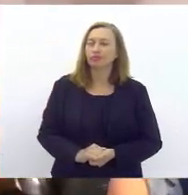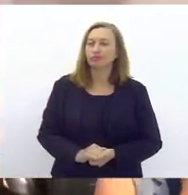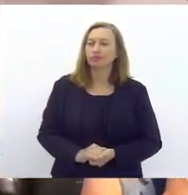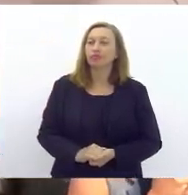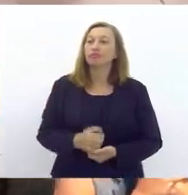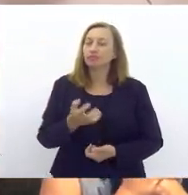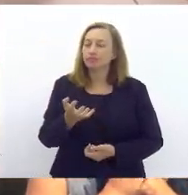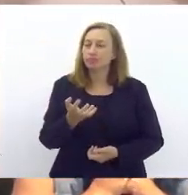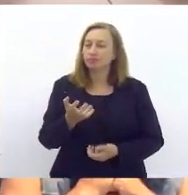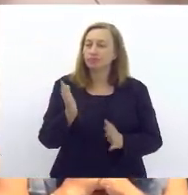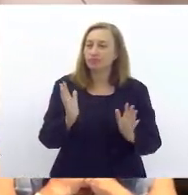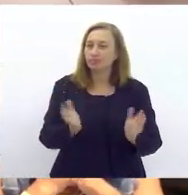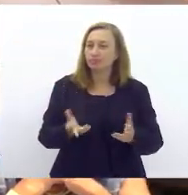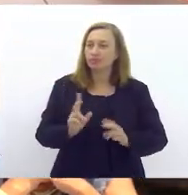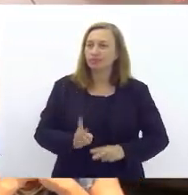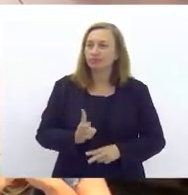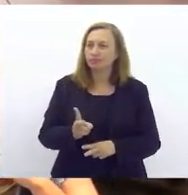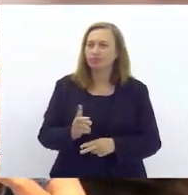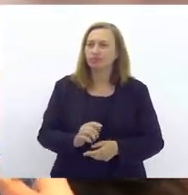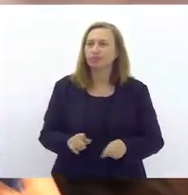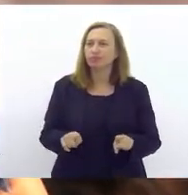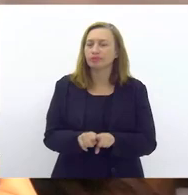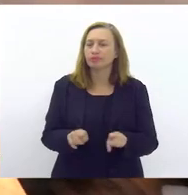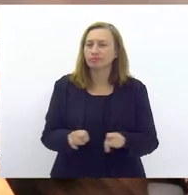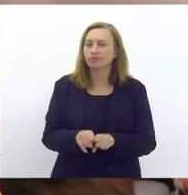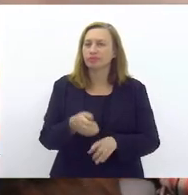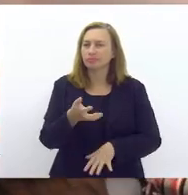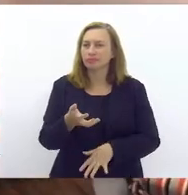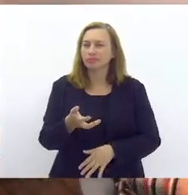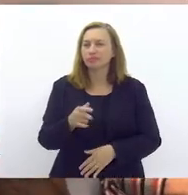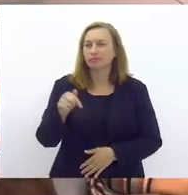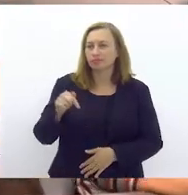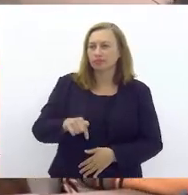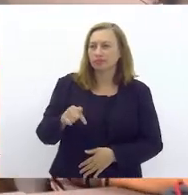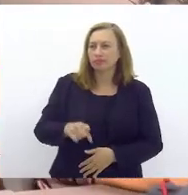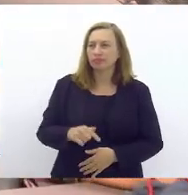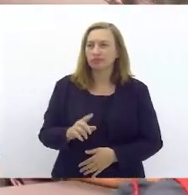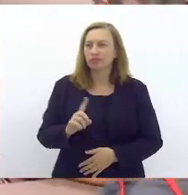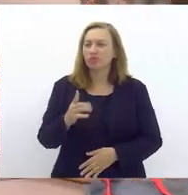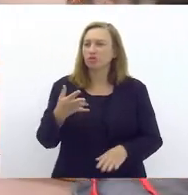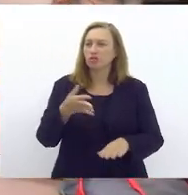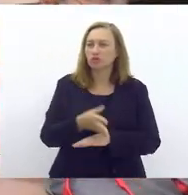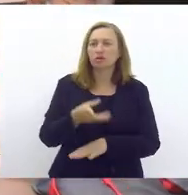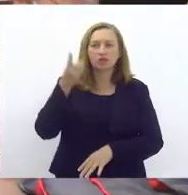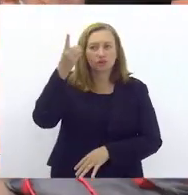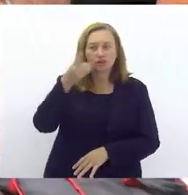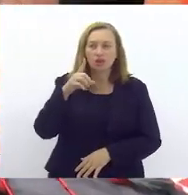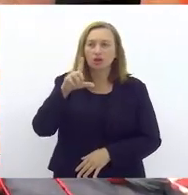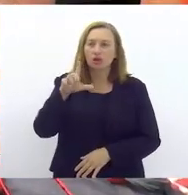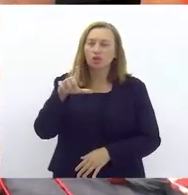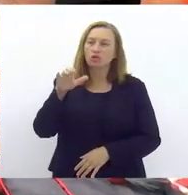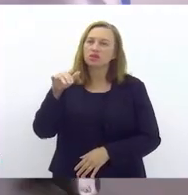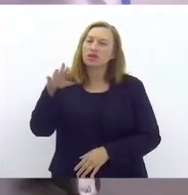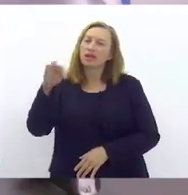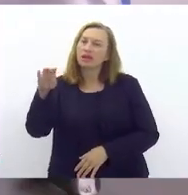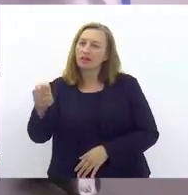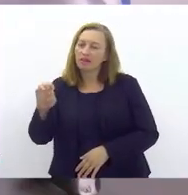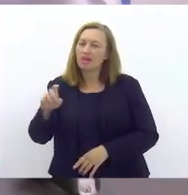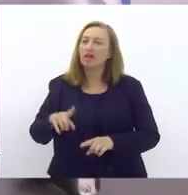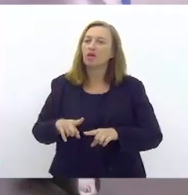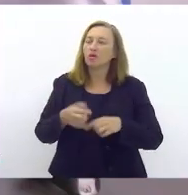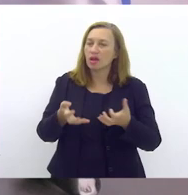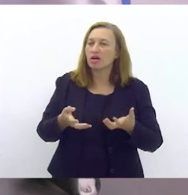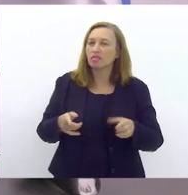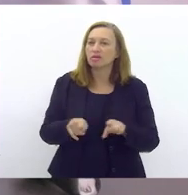Presente. E quero, hoje sempre, e quero também, aqui ainda não chegou a deputada Luciene Cavalcante, mas eu quero aqui